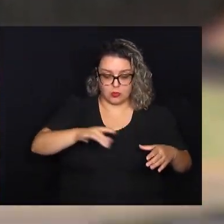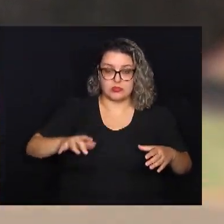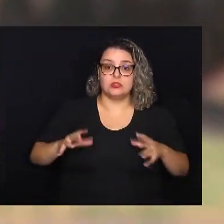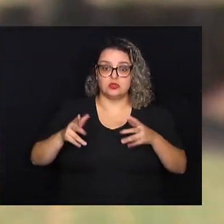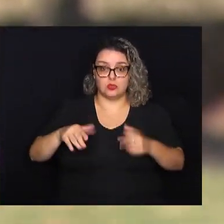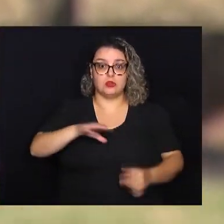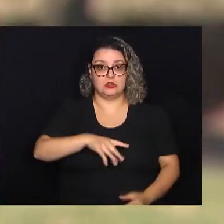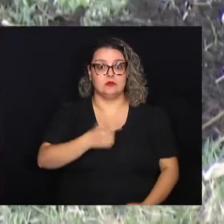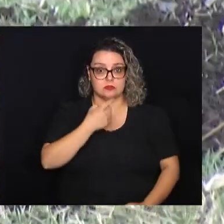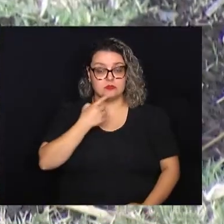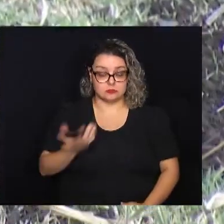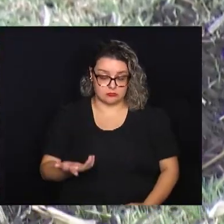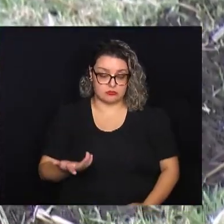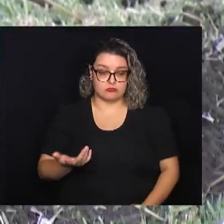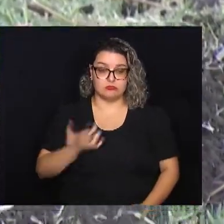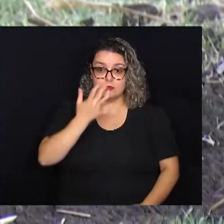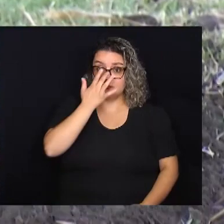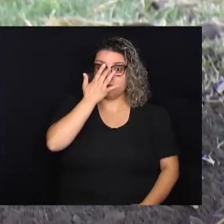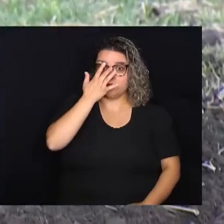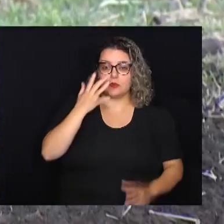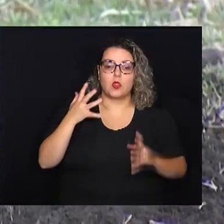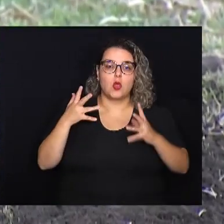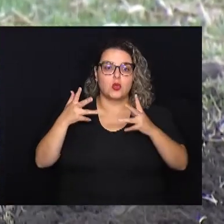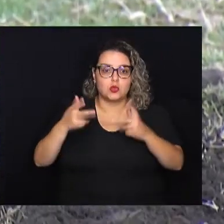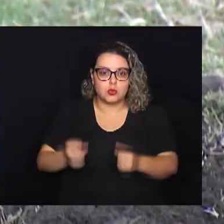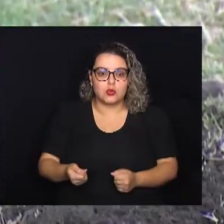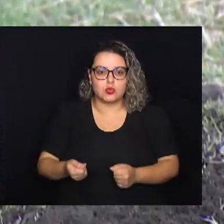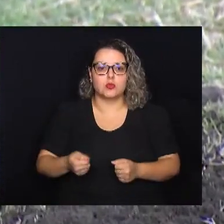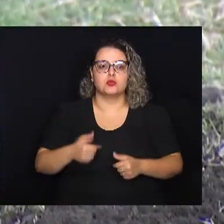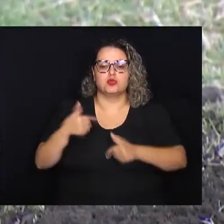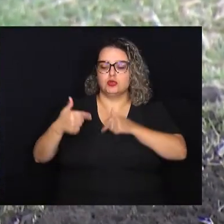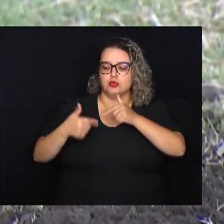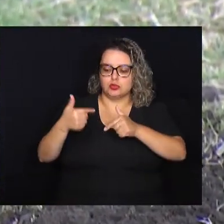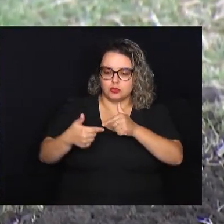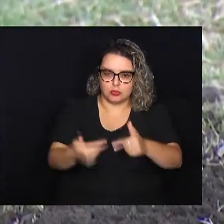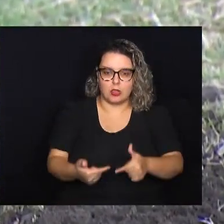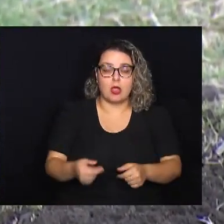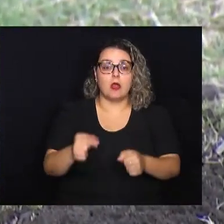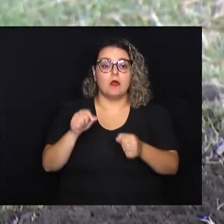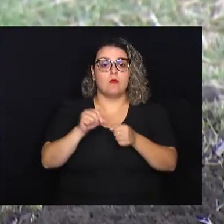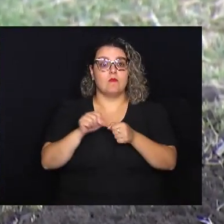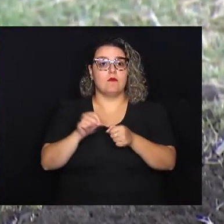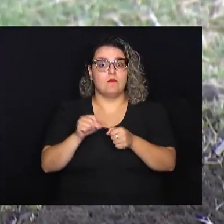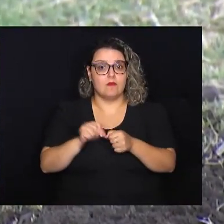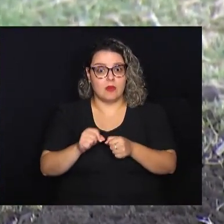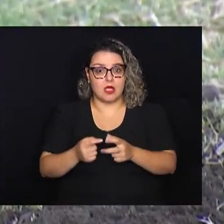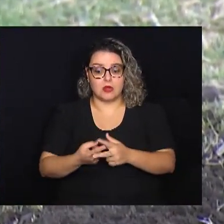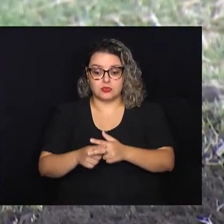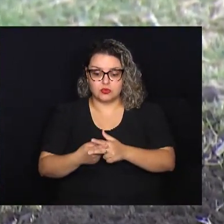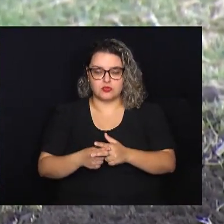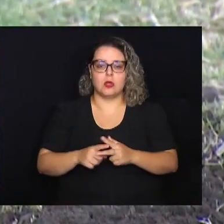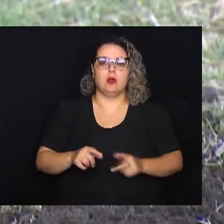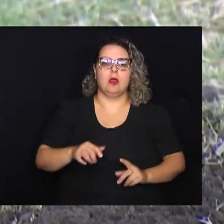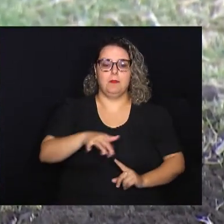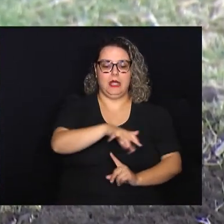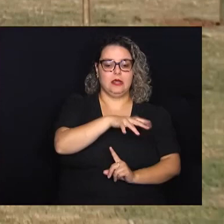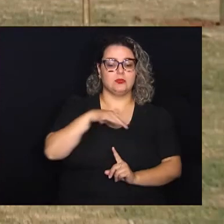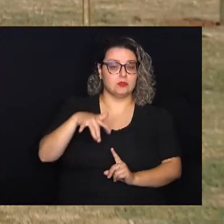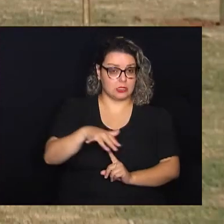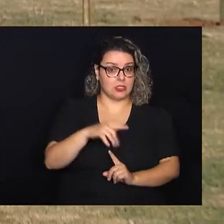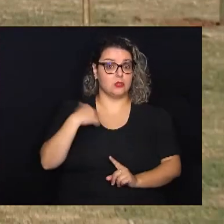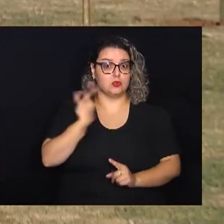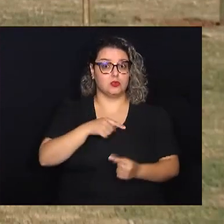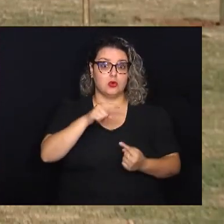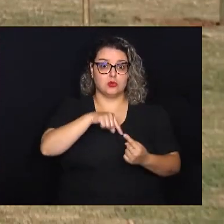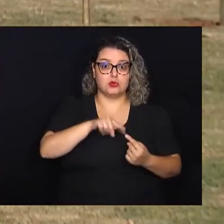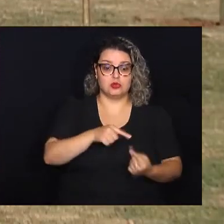faz vezes do que todas as obras nossas façam um reparo ambiental e o nosso objetivo passa